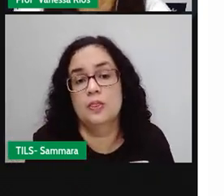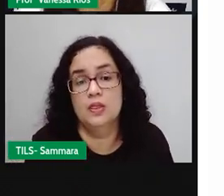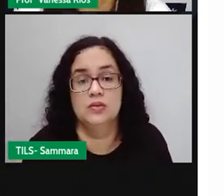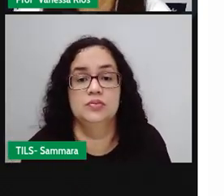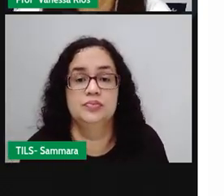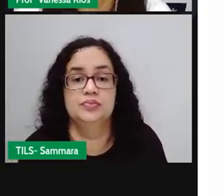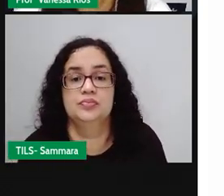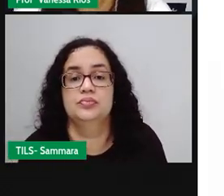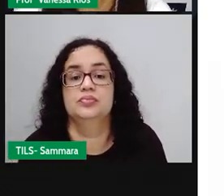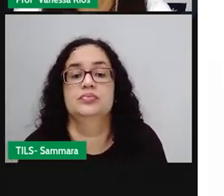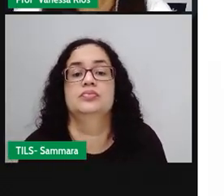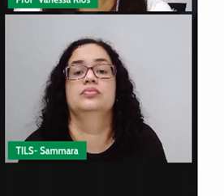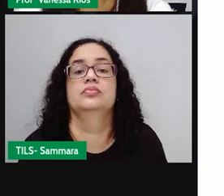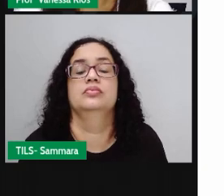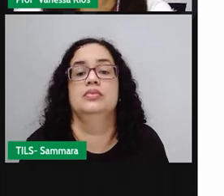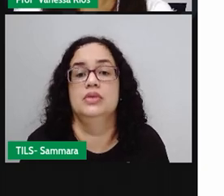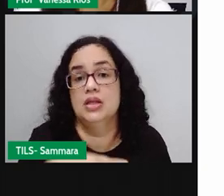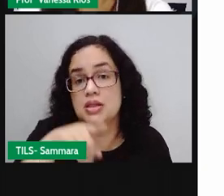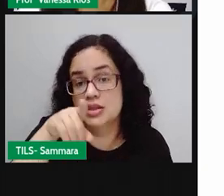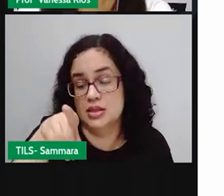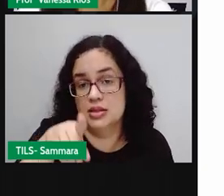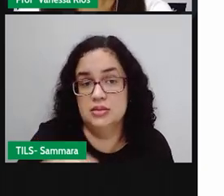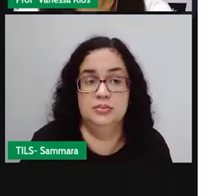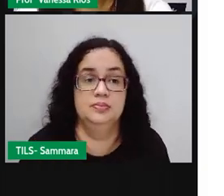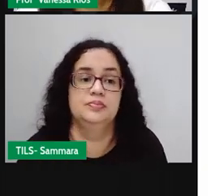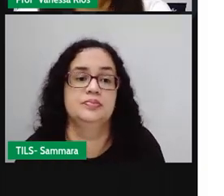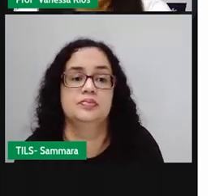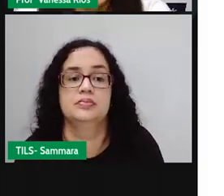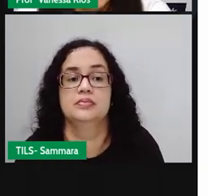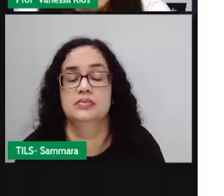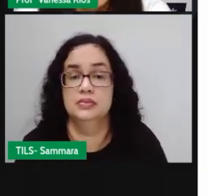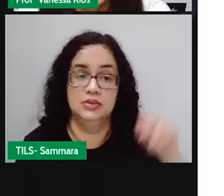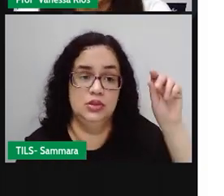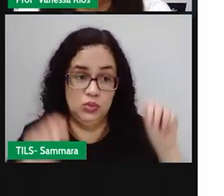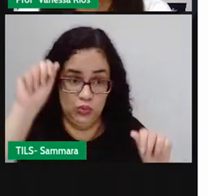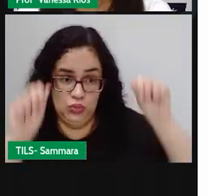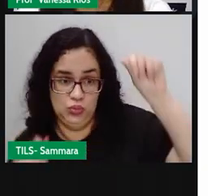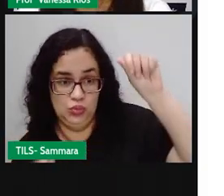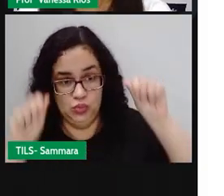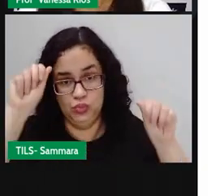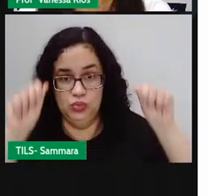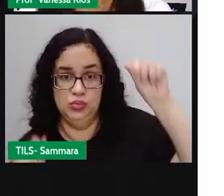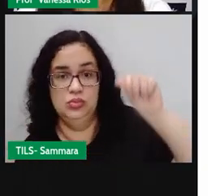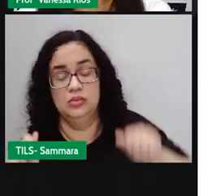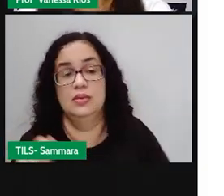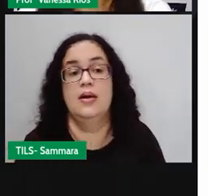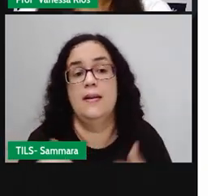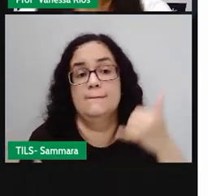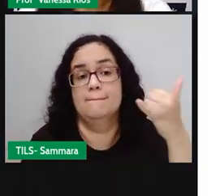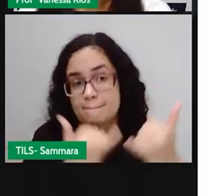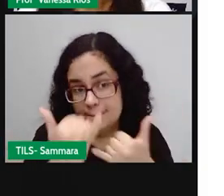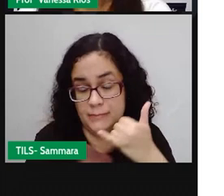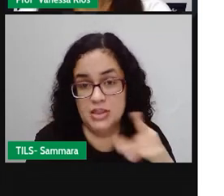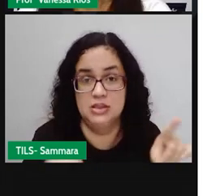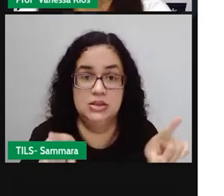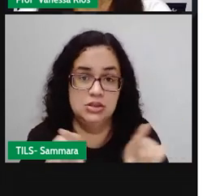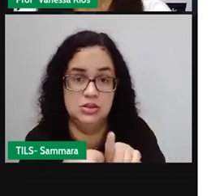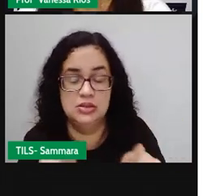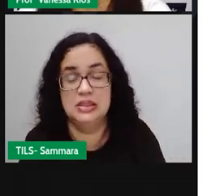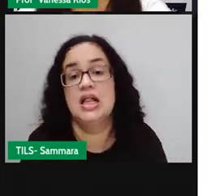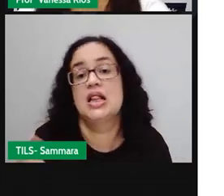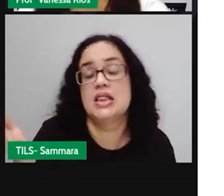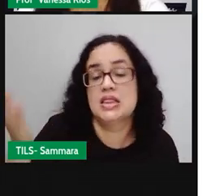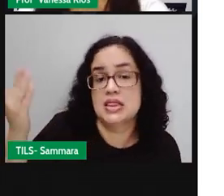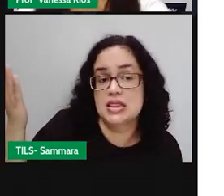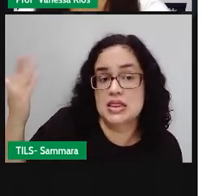formas. Mas aí nós temos de tecido, ó, as bonecas de pano, que são brinquedos aí também, né, bem